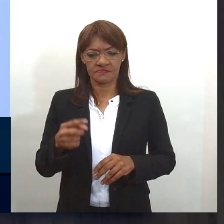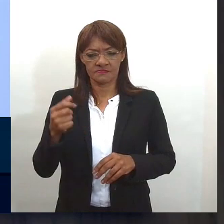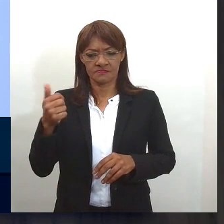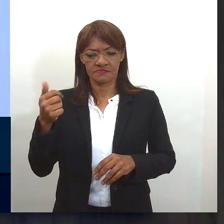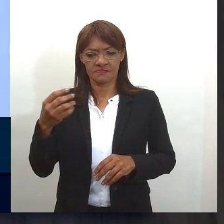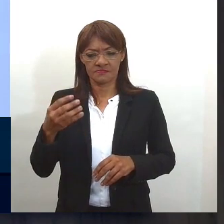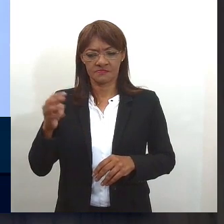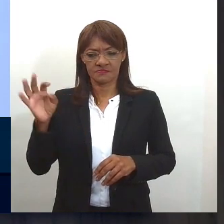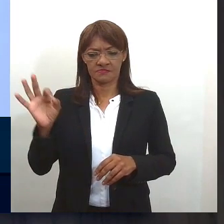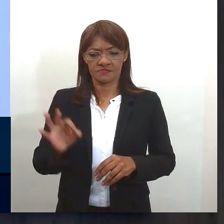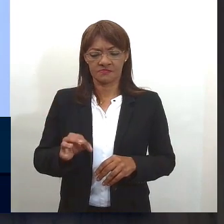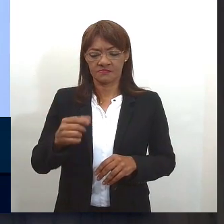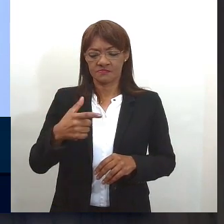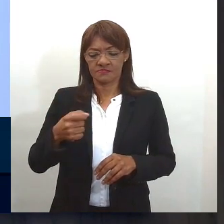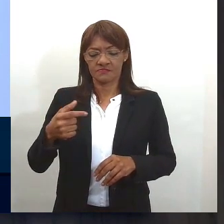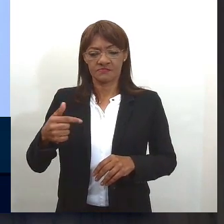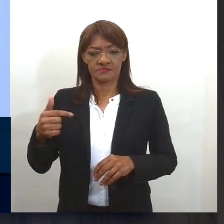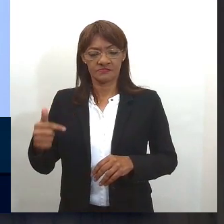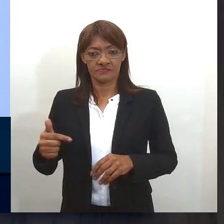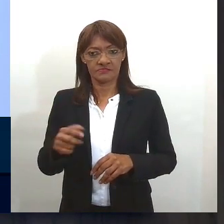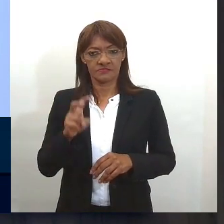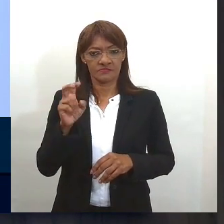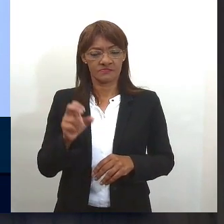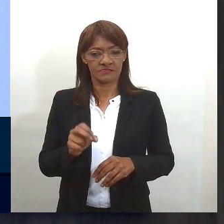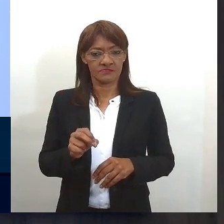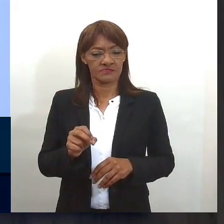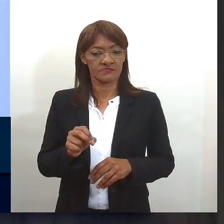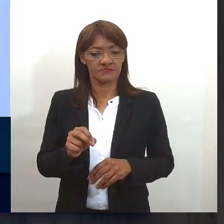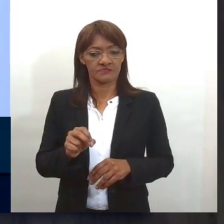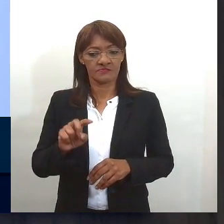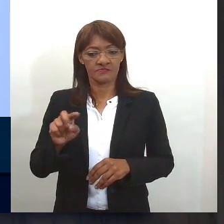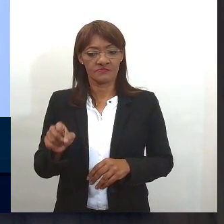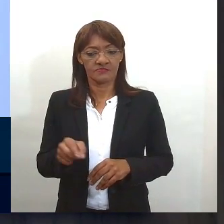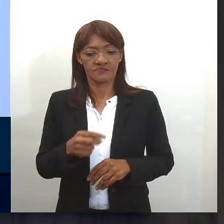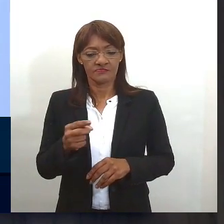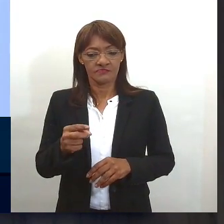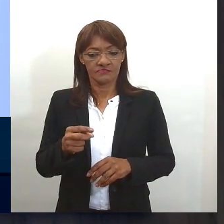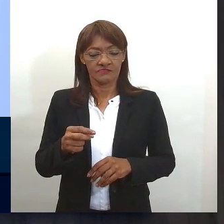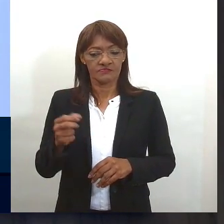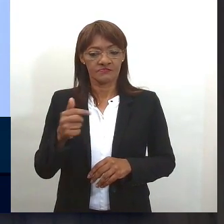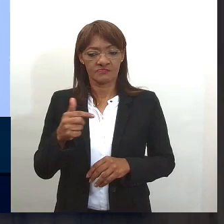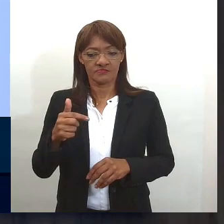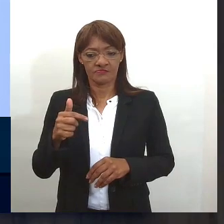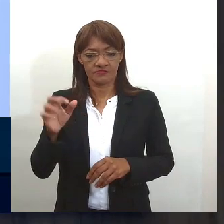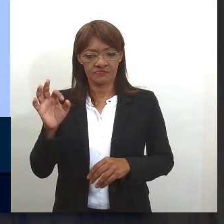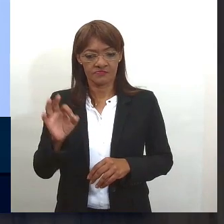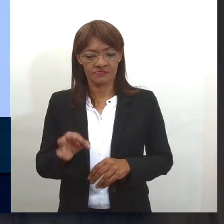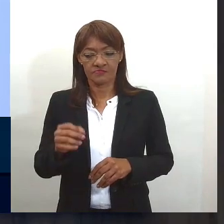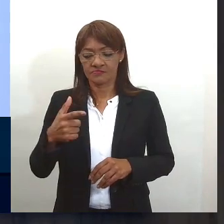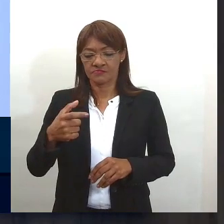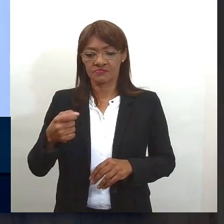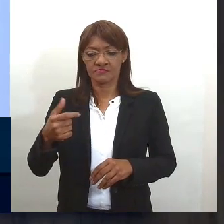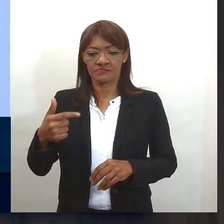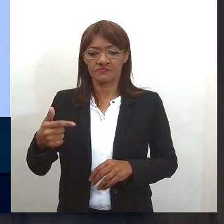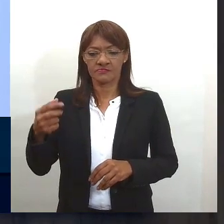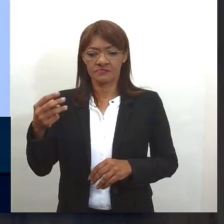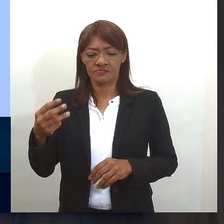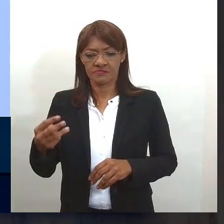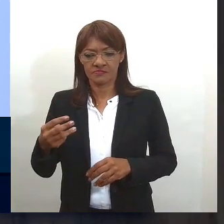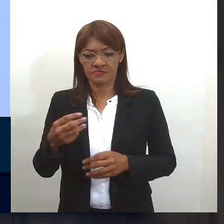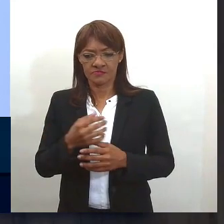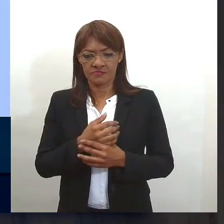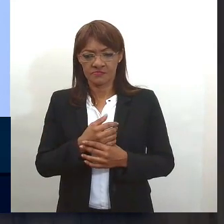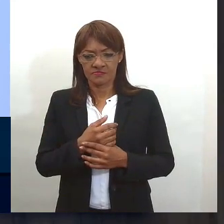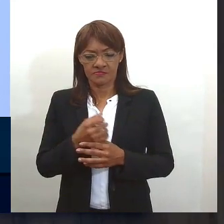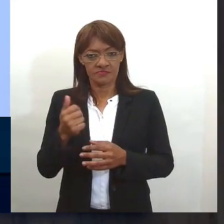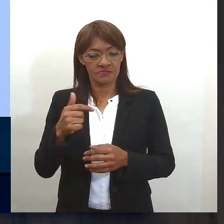50,76% em 2023. É uma dependência altíssima. Isso quer dizer que tem um risco da gente não conseguir receber esse recurso, independente do que